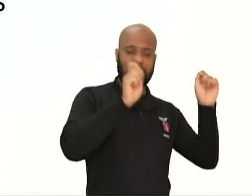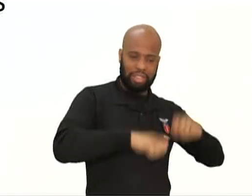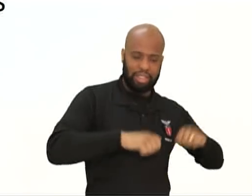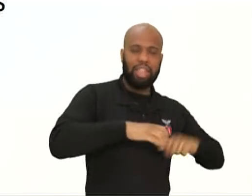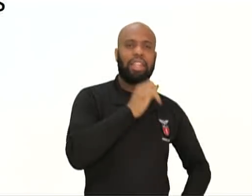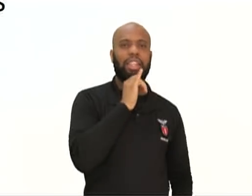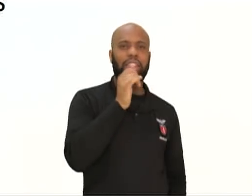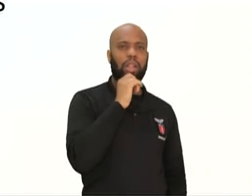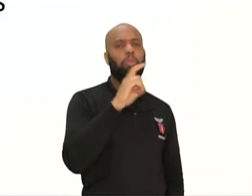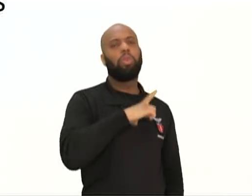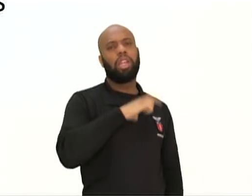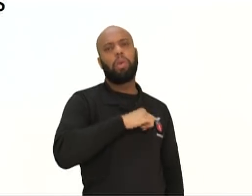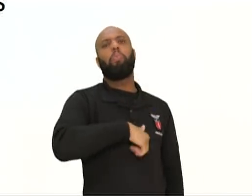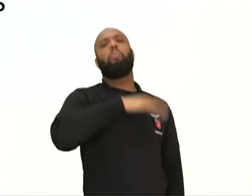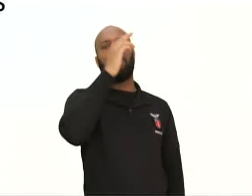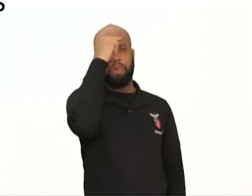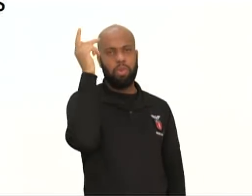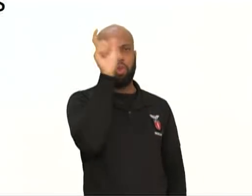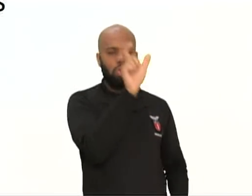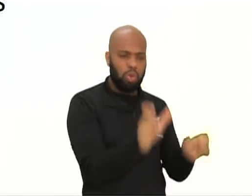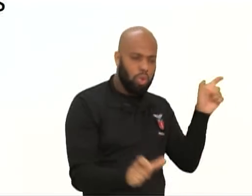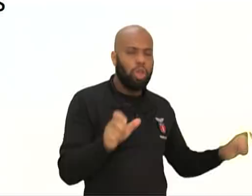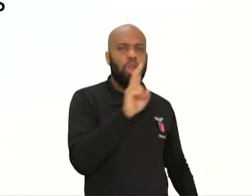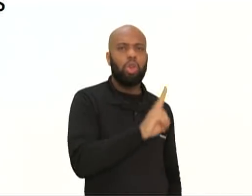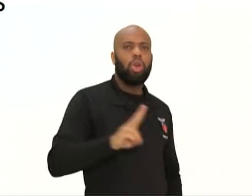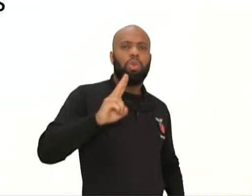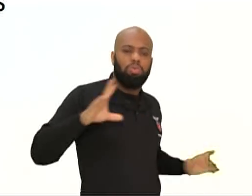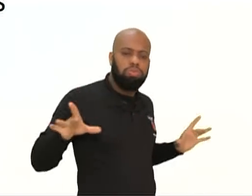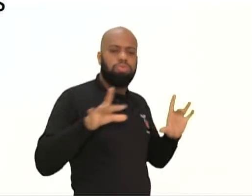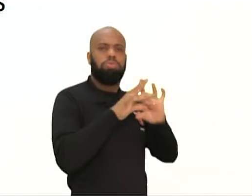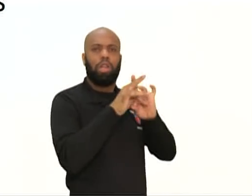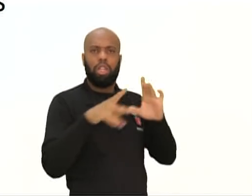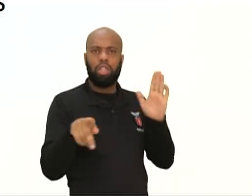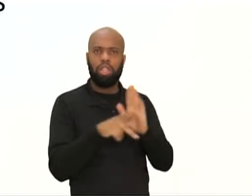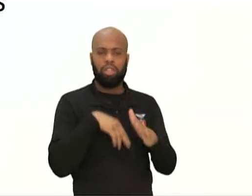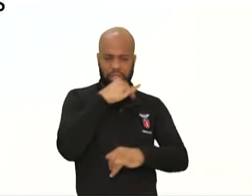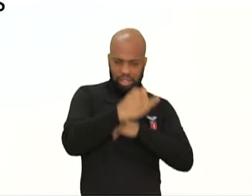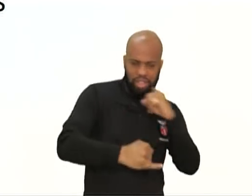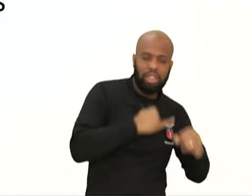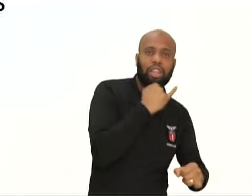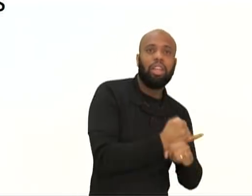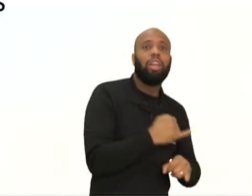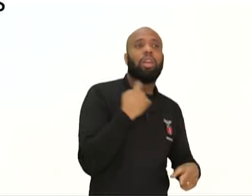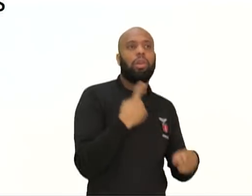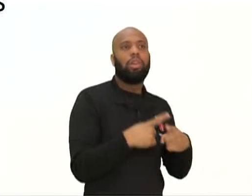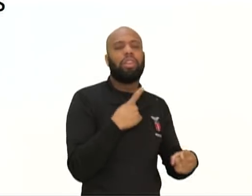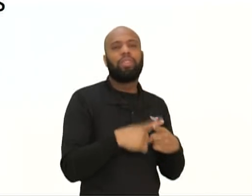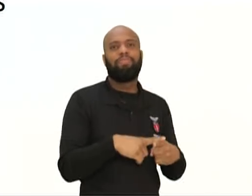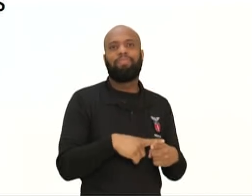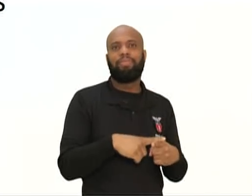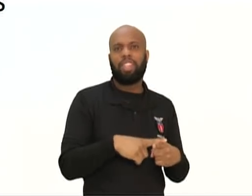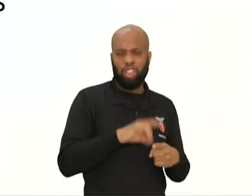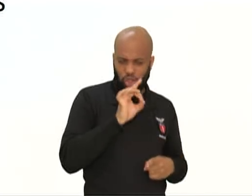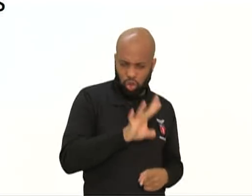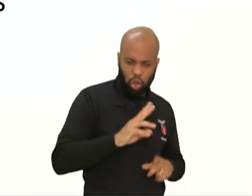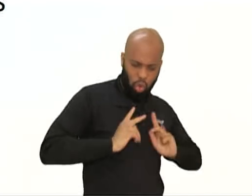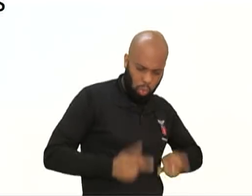possível ter muito mais usuários conectados a redes e nem sempre